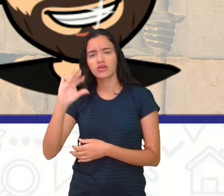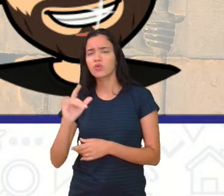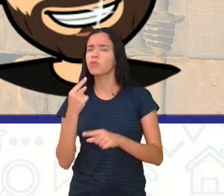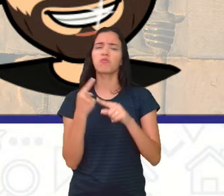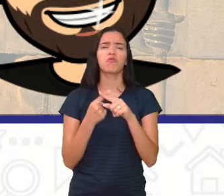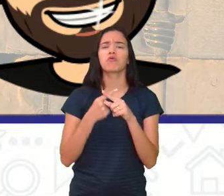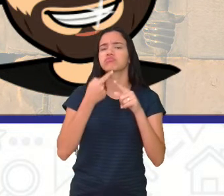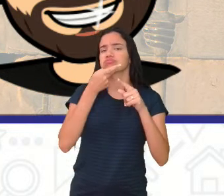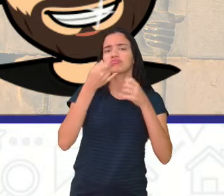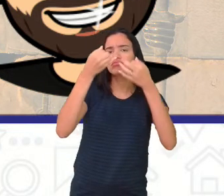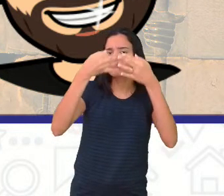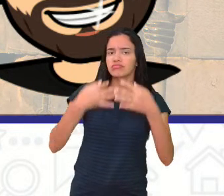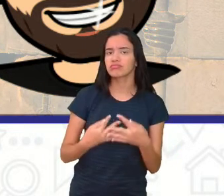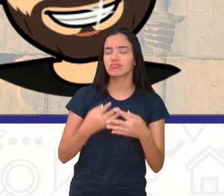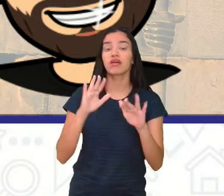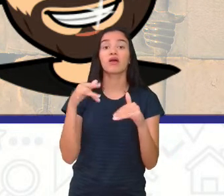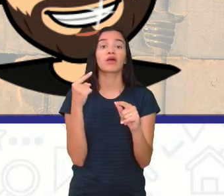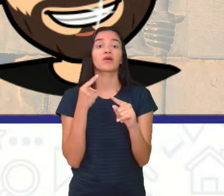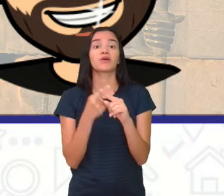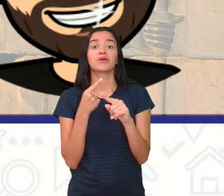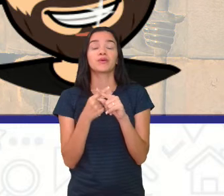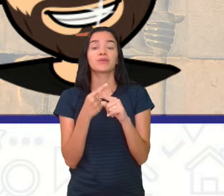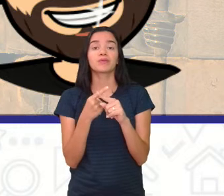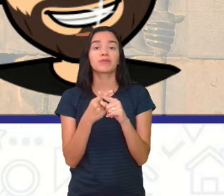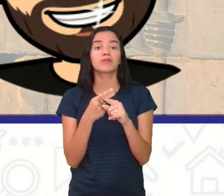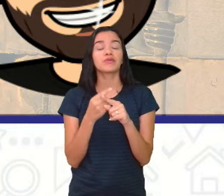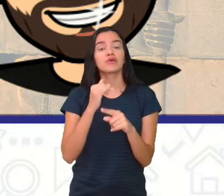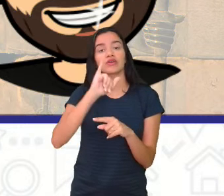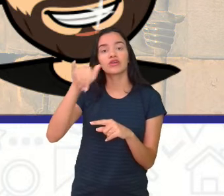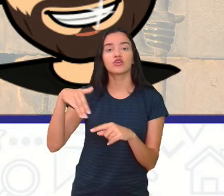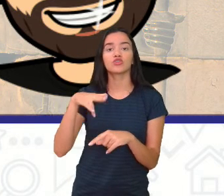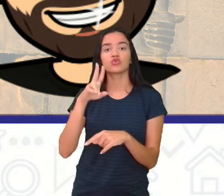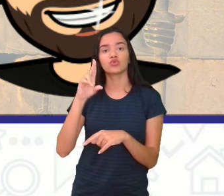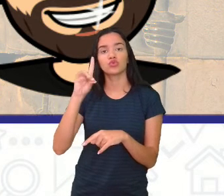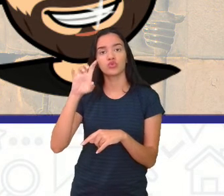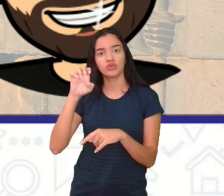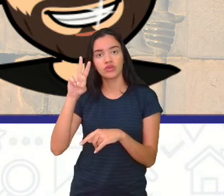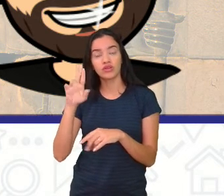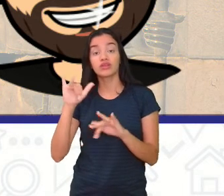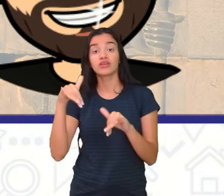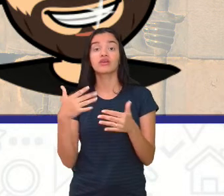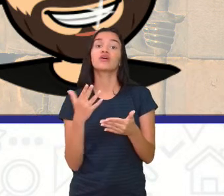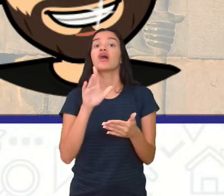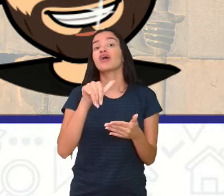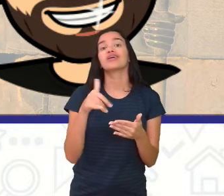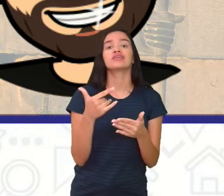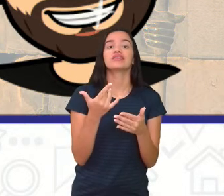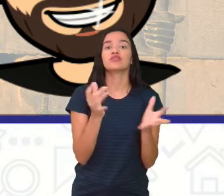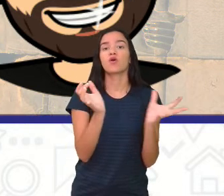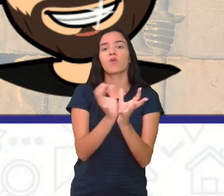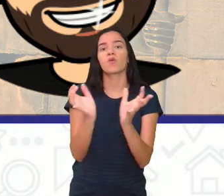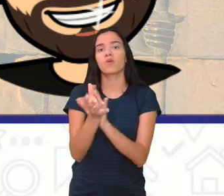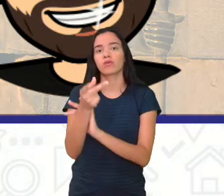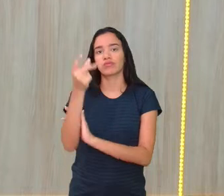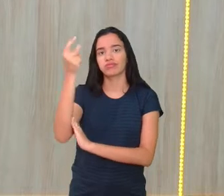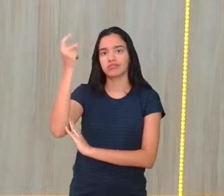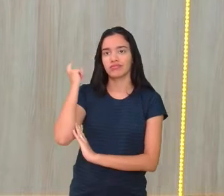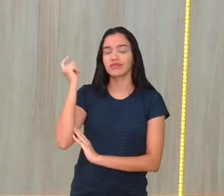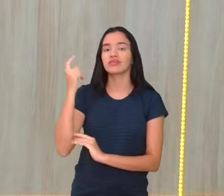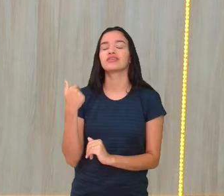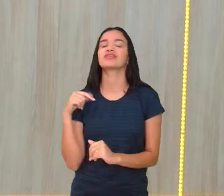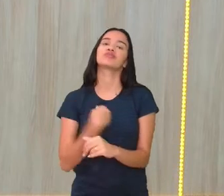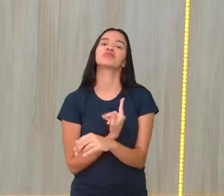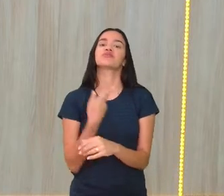isso? Porque os judeus eles descendem aí de uma civilização antiga que a gente vai abordar aqui